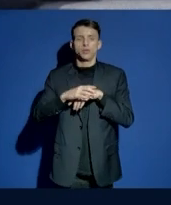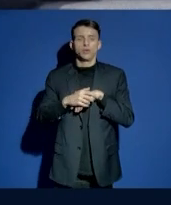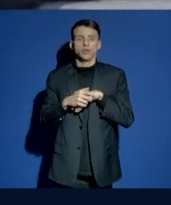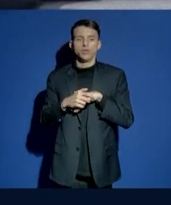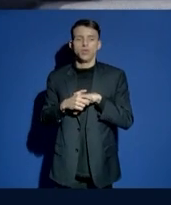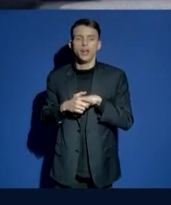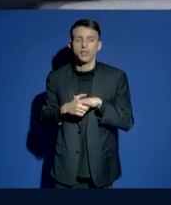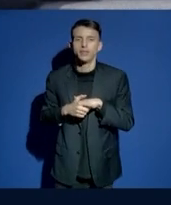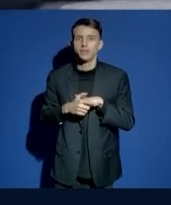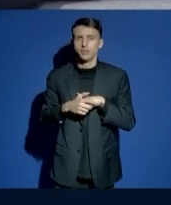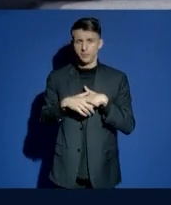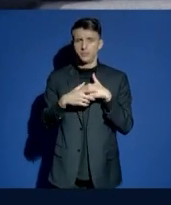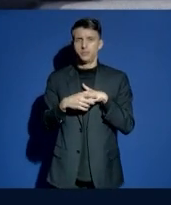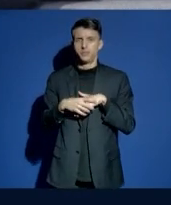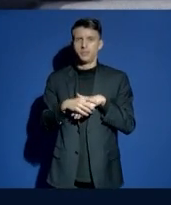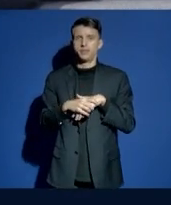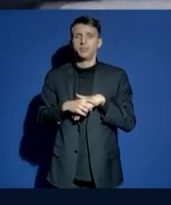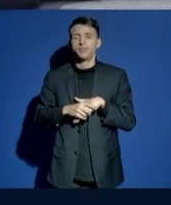Assim, as tendências não são